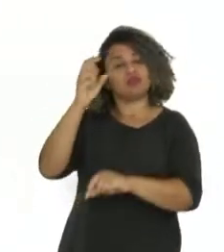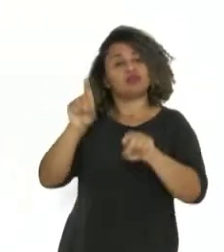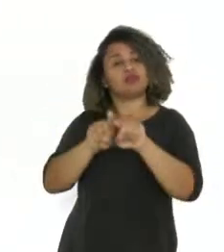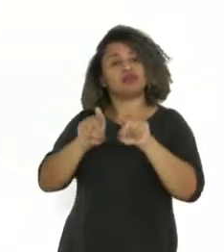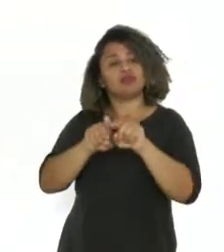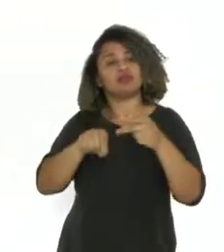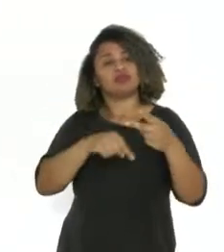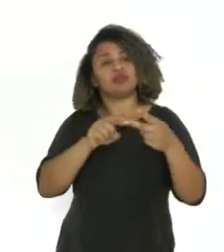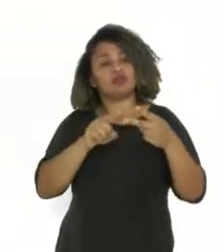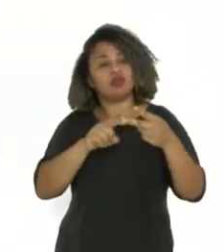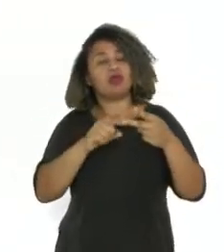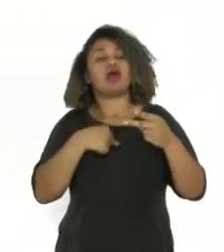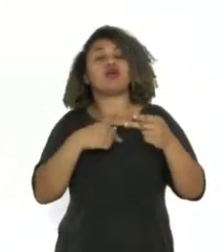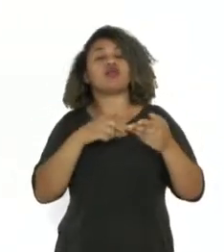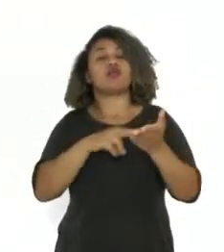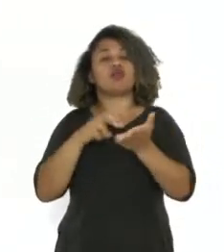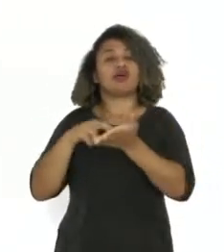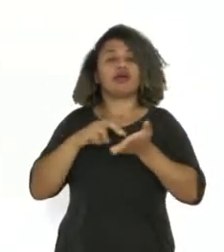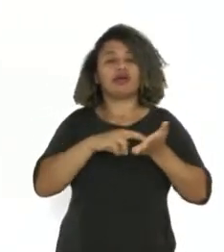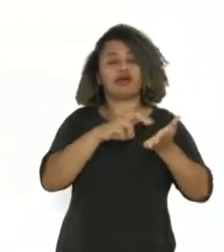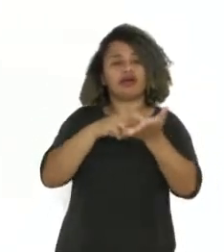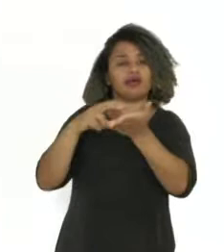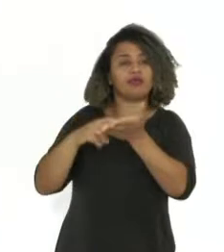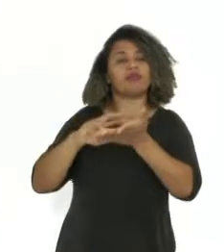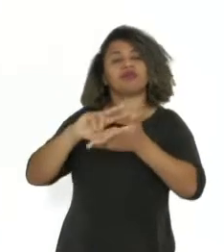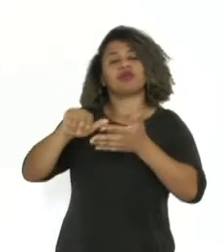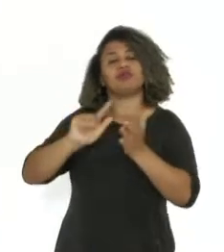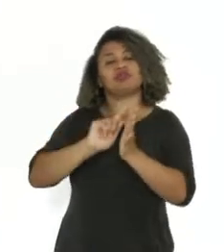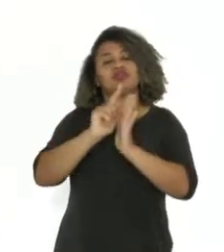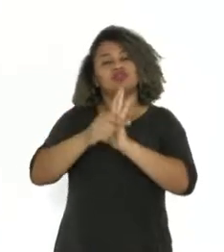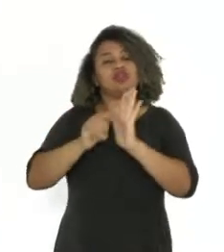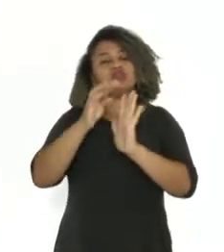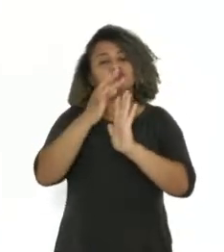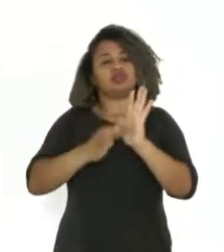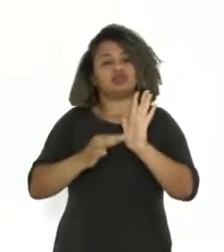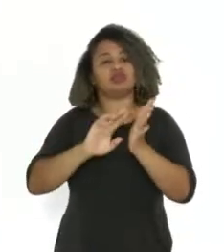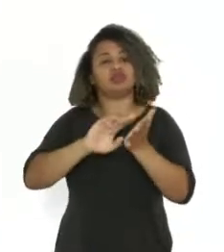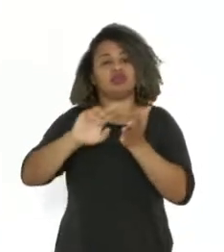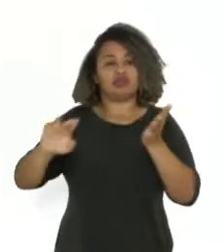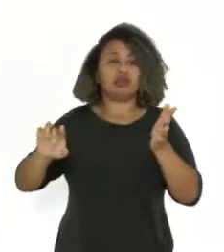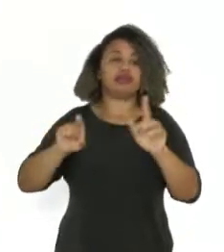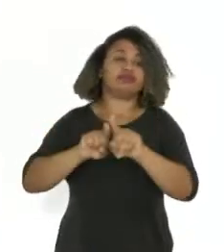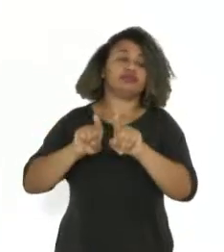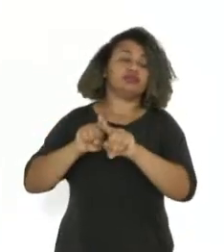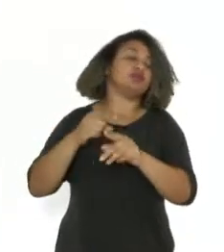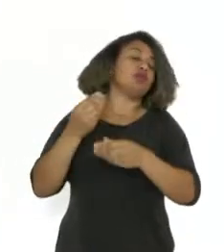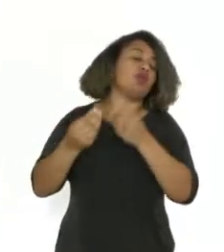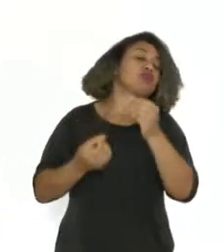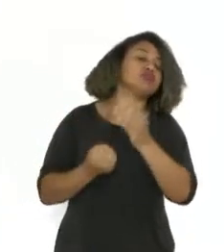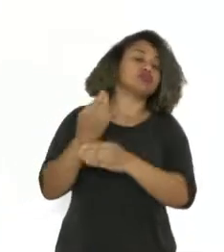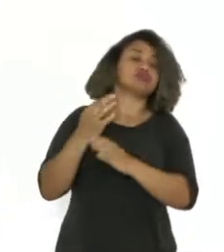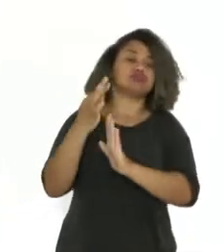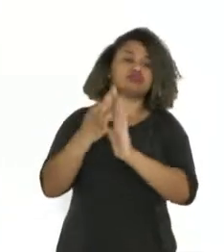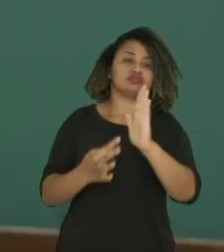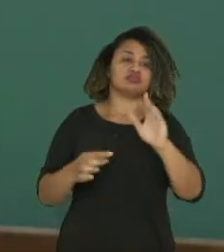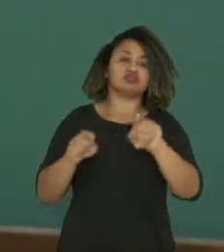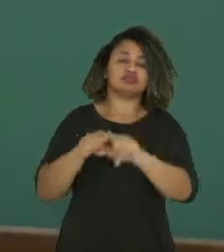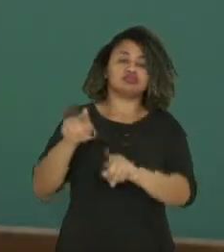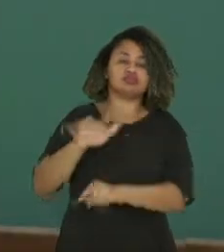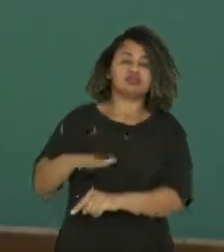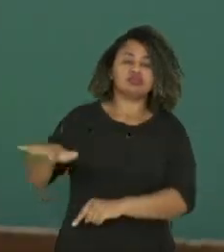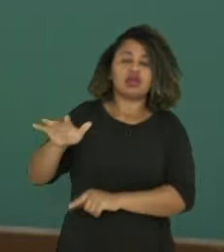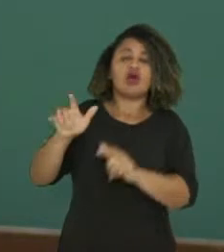o vocabulário a partir dos diferentes gêneros textuais, bem como seu contexto de produção e a esfera